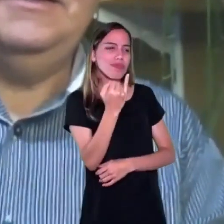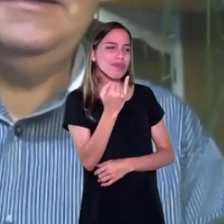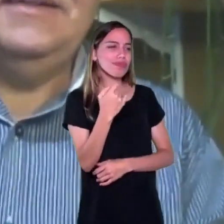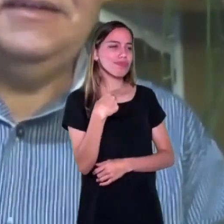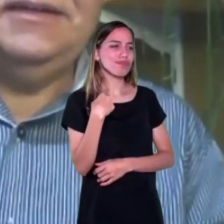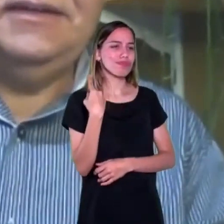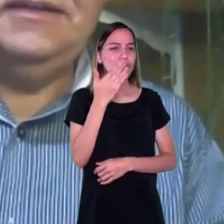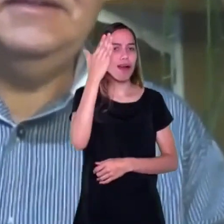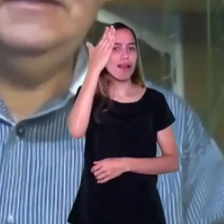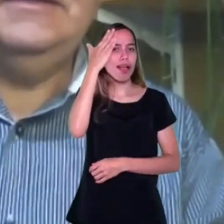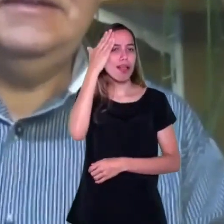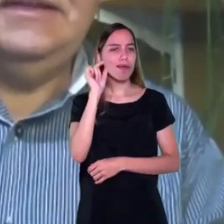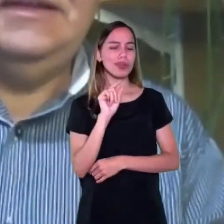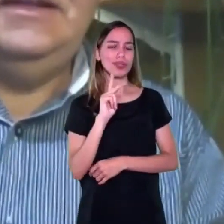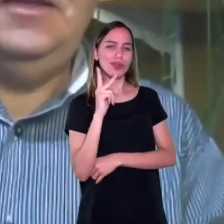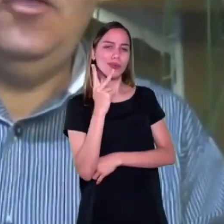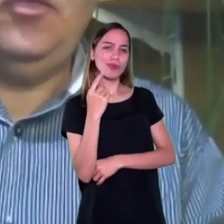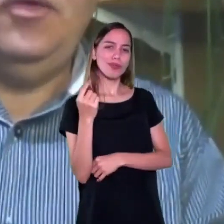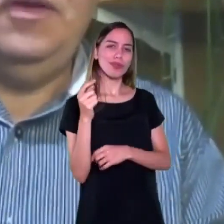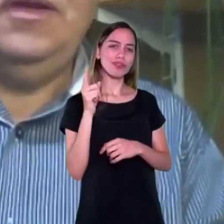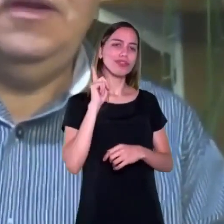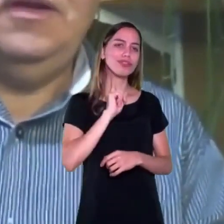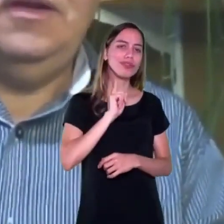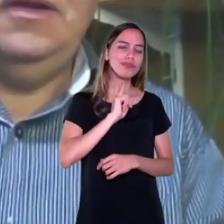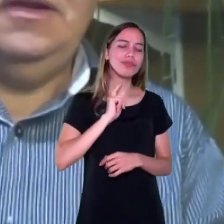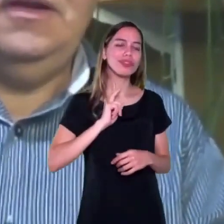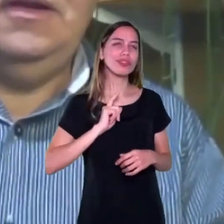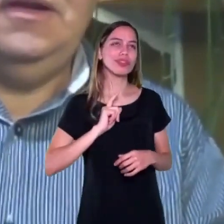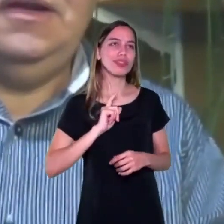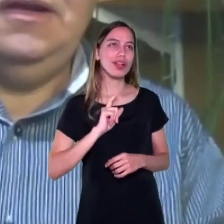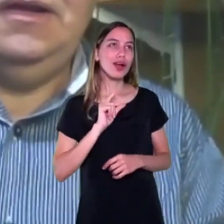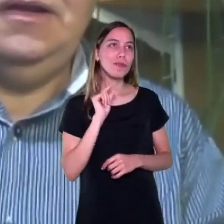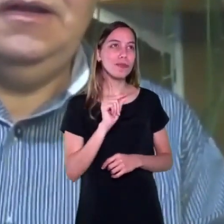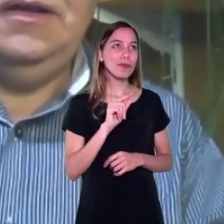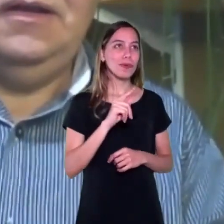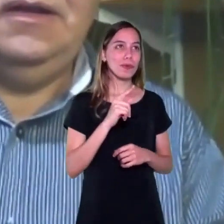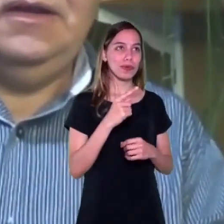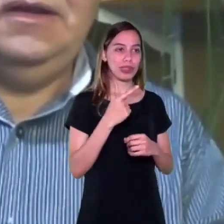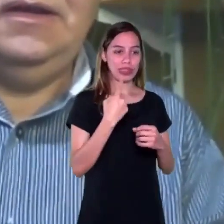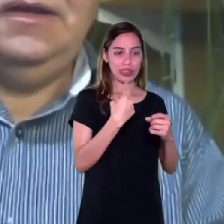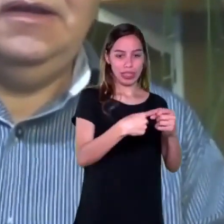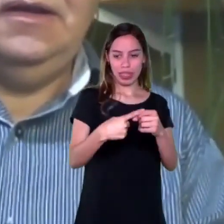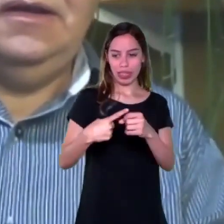de Minas, né? Das cidades mineiras que são